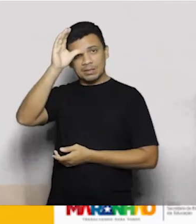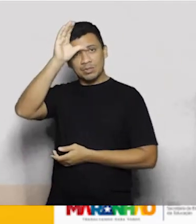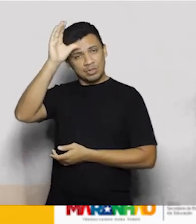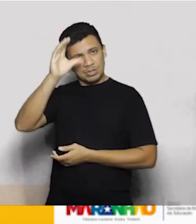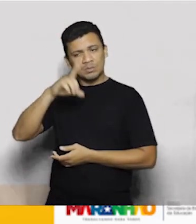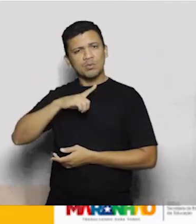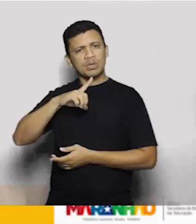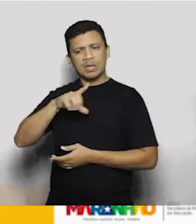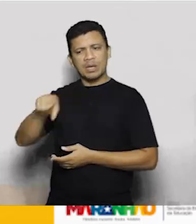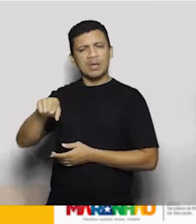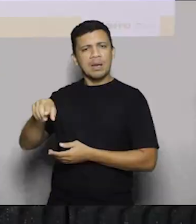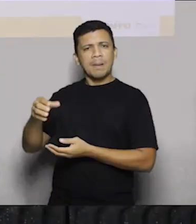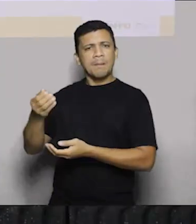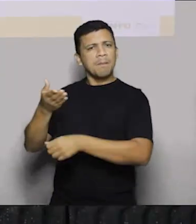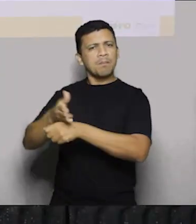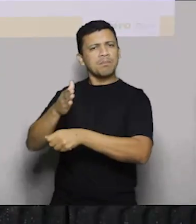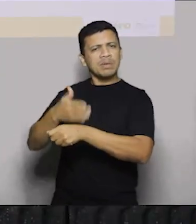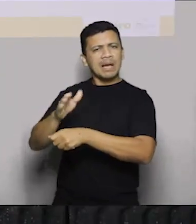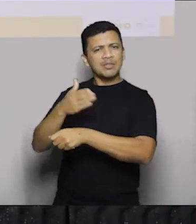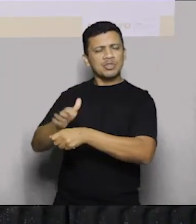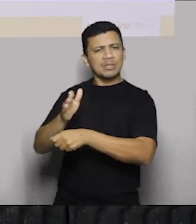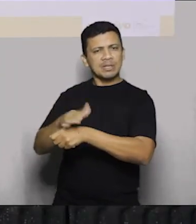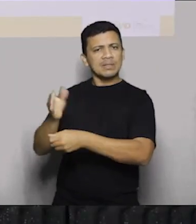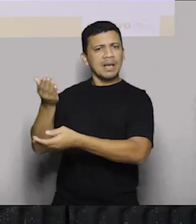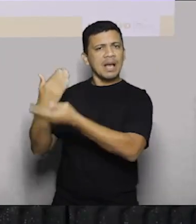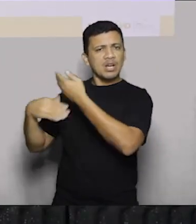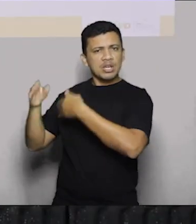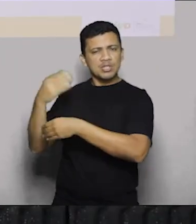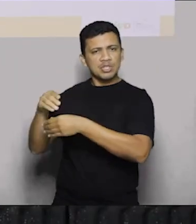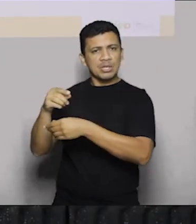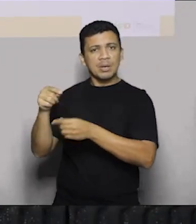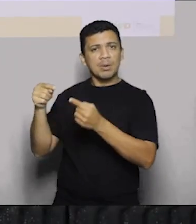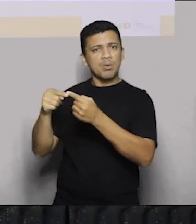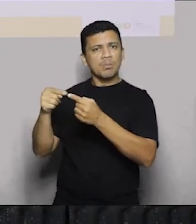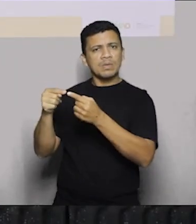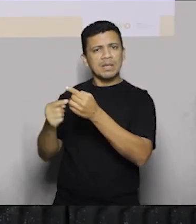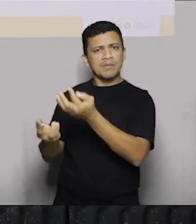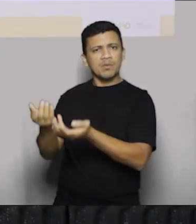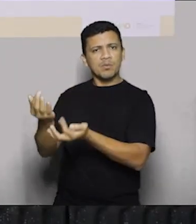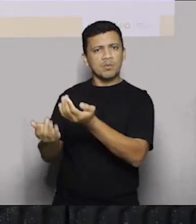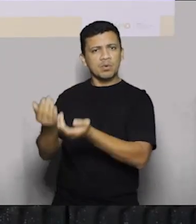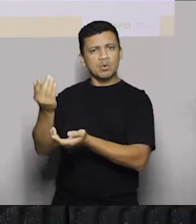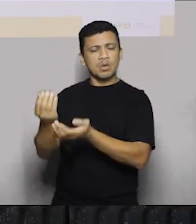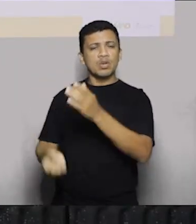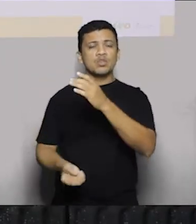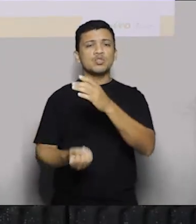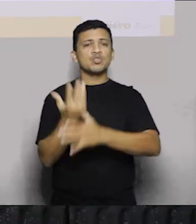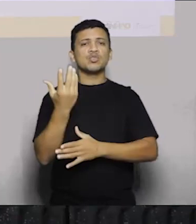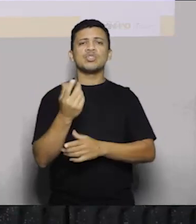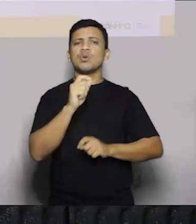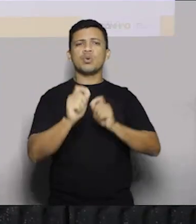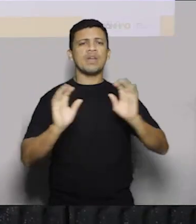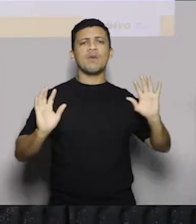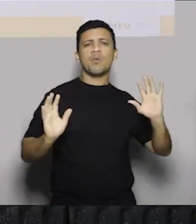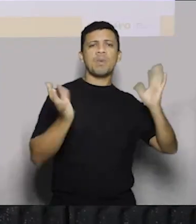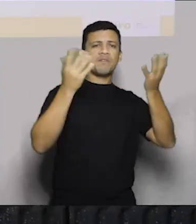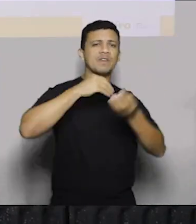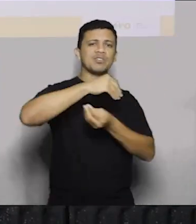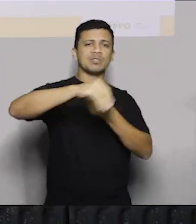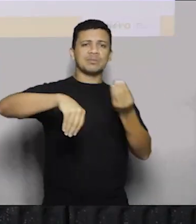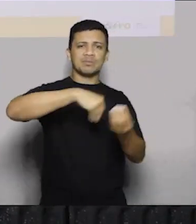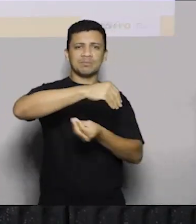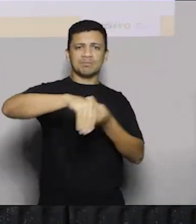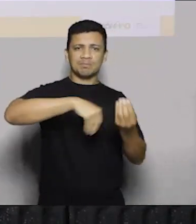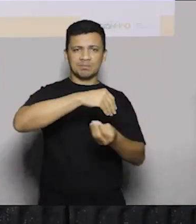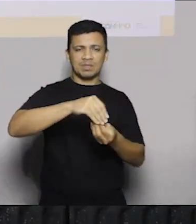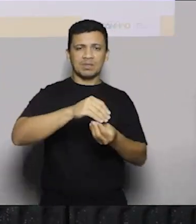incorporou antigas práticas relativas ao fogo para criar uma festa sincrética. Logo aí no começo,